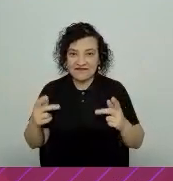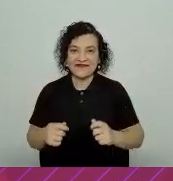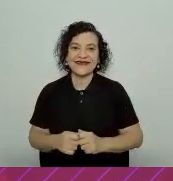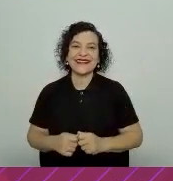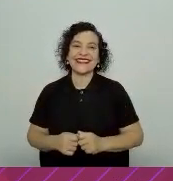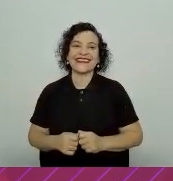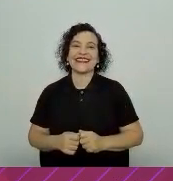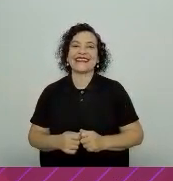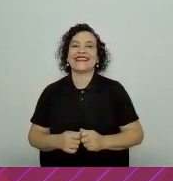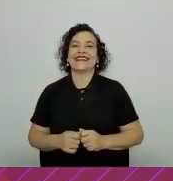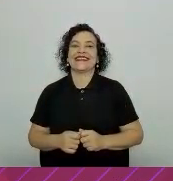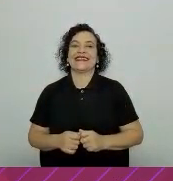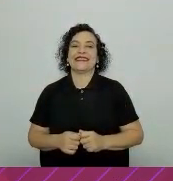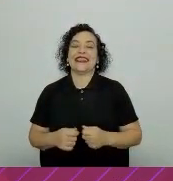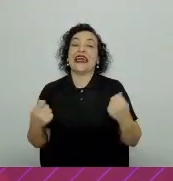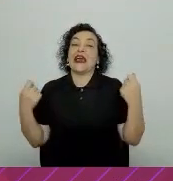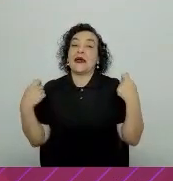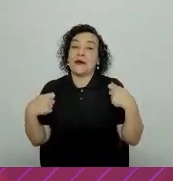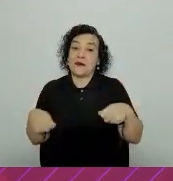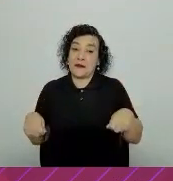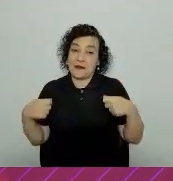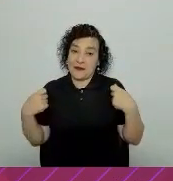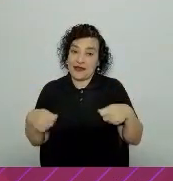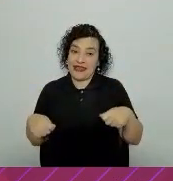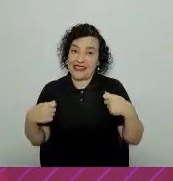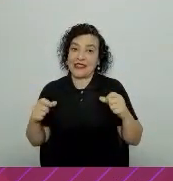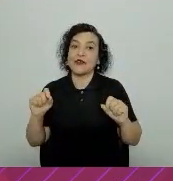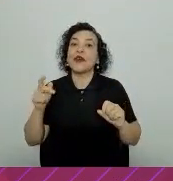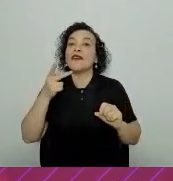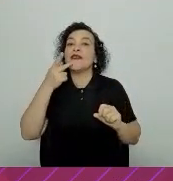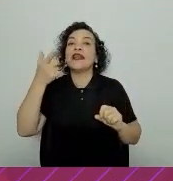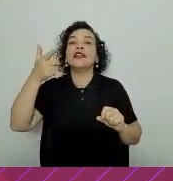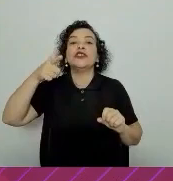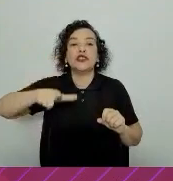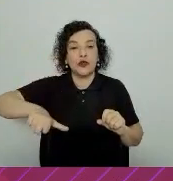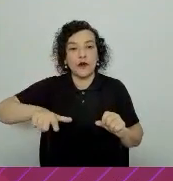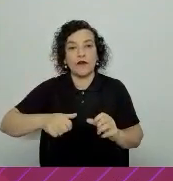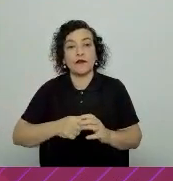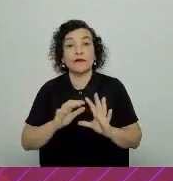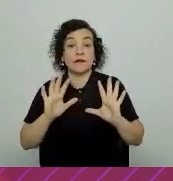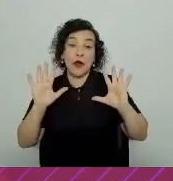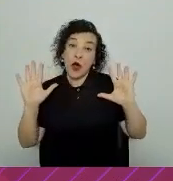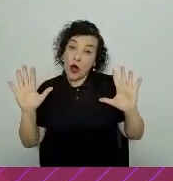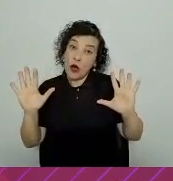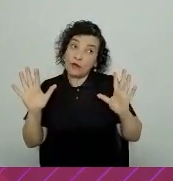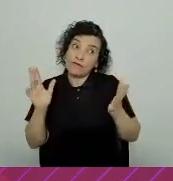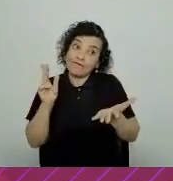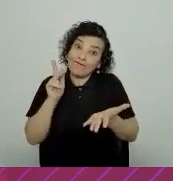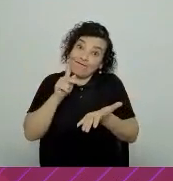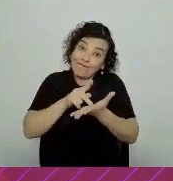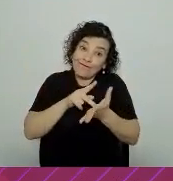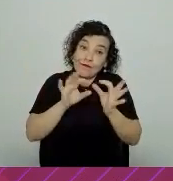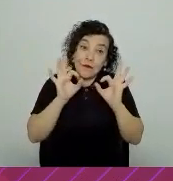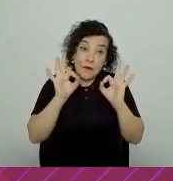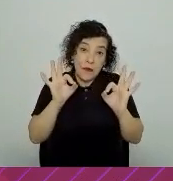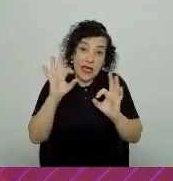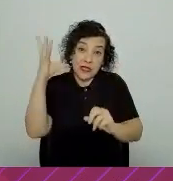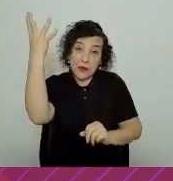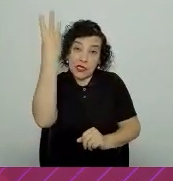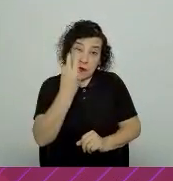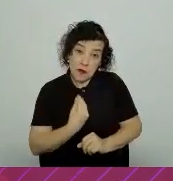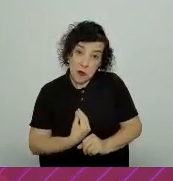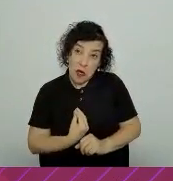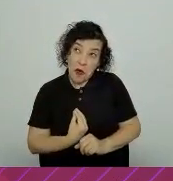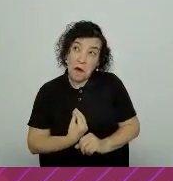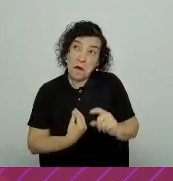tem que repetir para sair ali sim eu acredito se foi considerar a formação espiritual senhor acredito que a gente